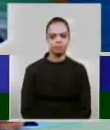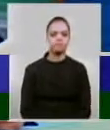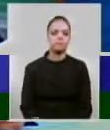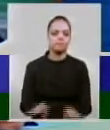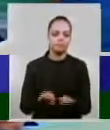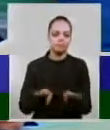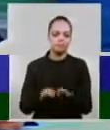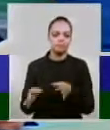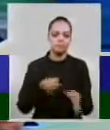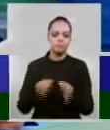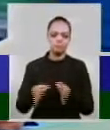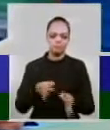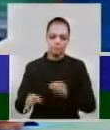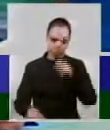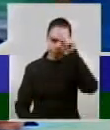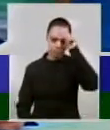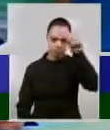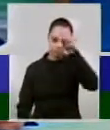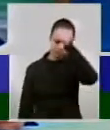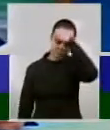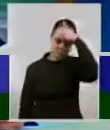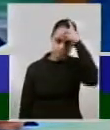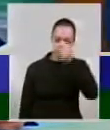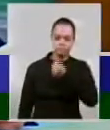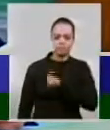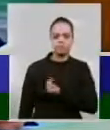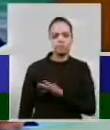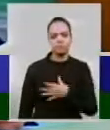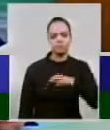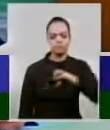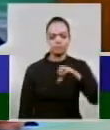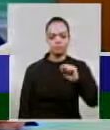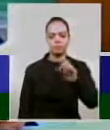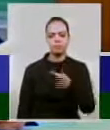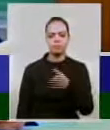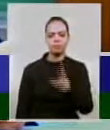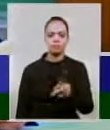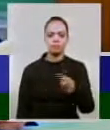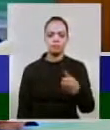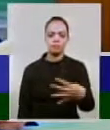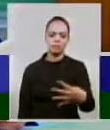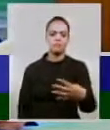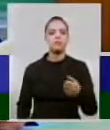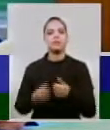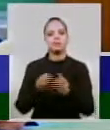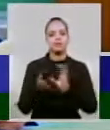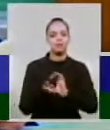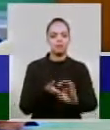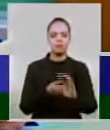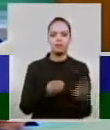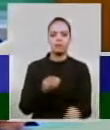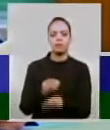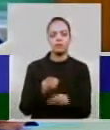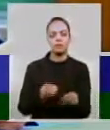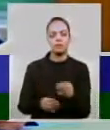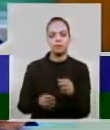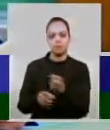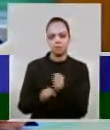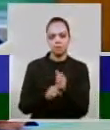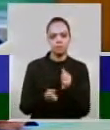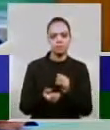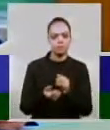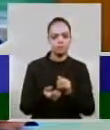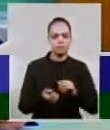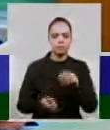Ainda, projeto do Prefeito Municipal, nº 98, de 2014, que abre crédito suplementar no orçamento da